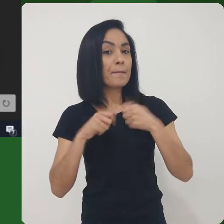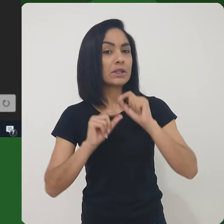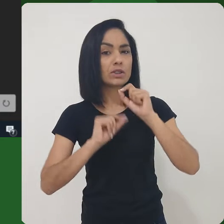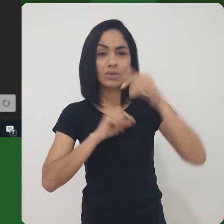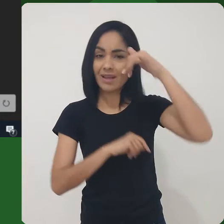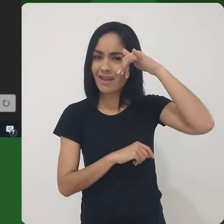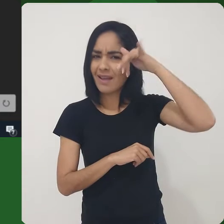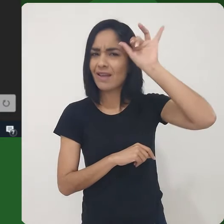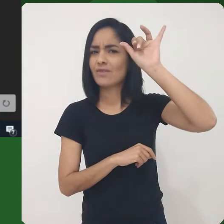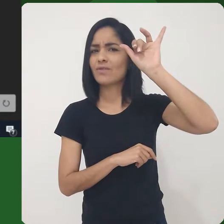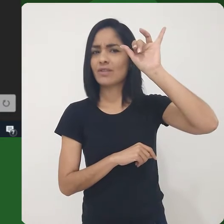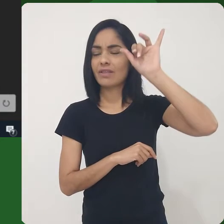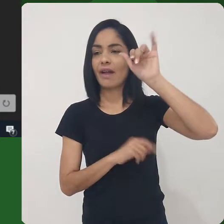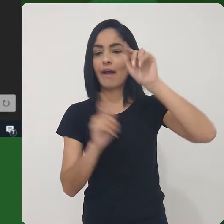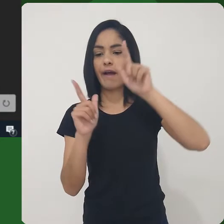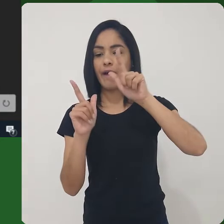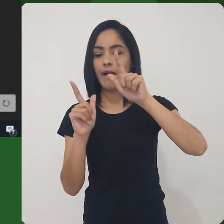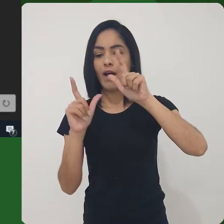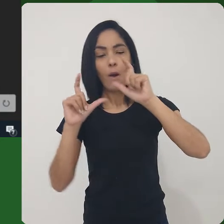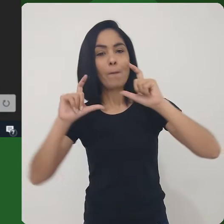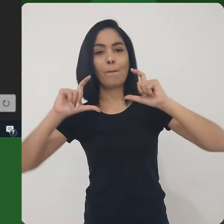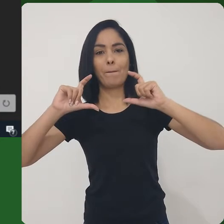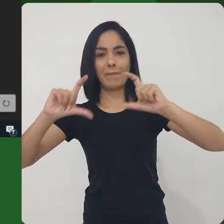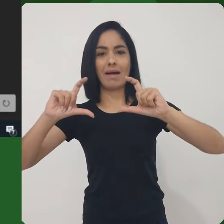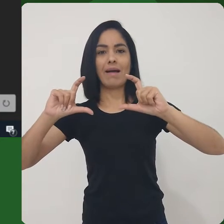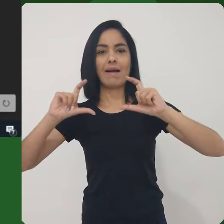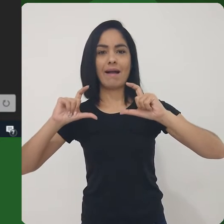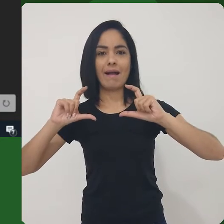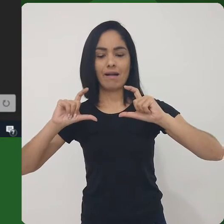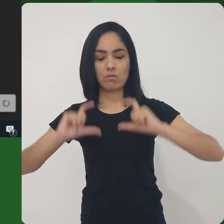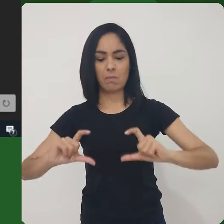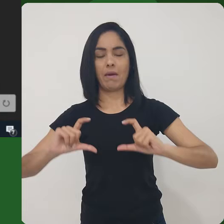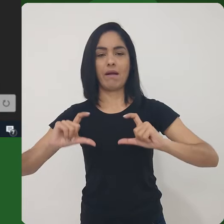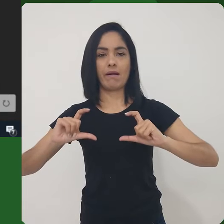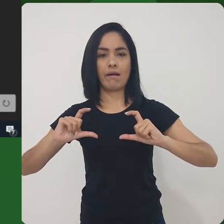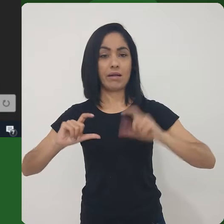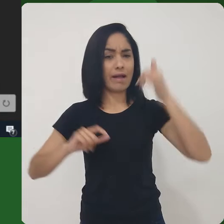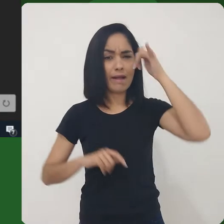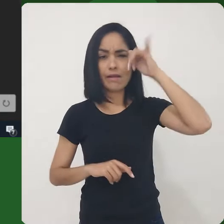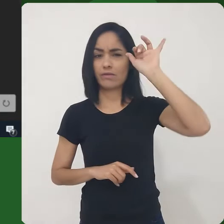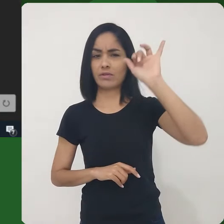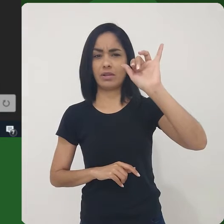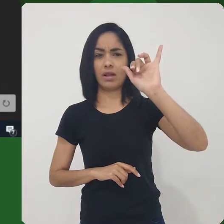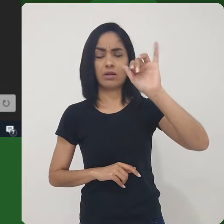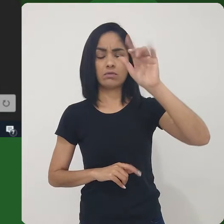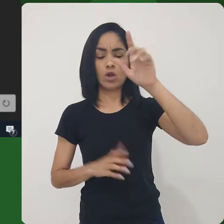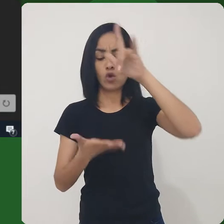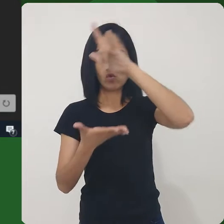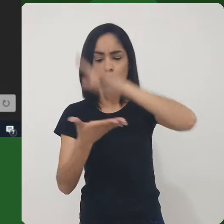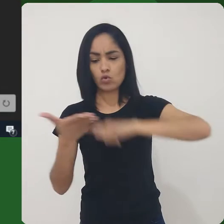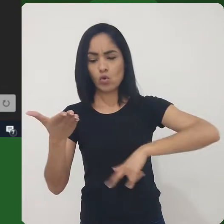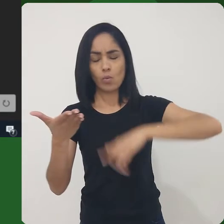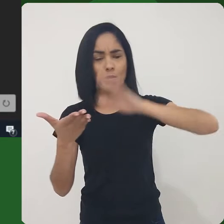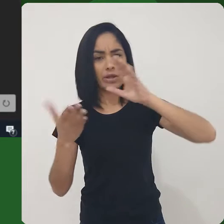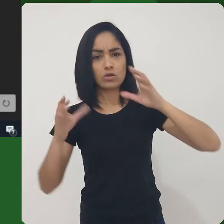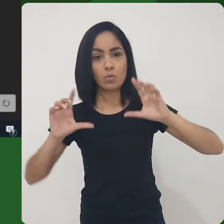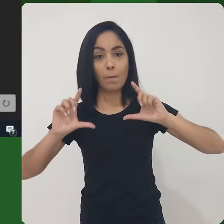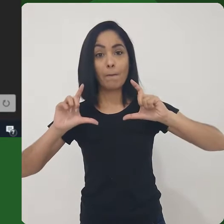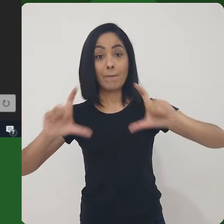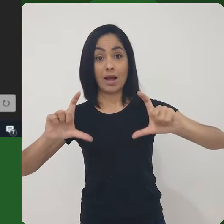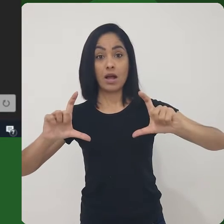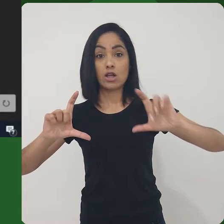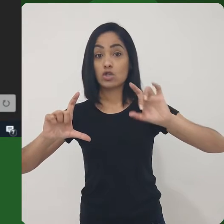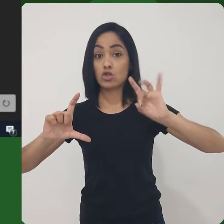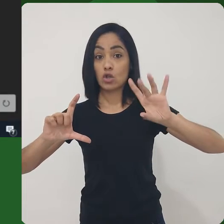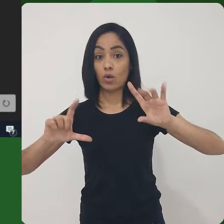deve-se evitar, né, abrir parágrafo, dar espaçamentos, qualquer tipo, deve ser um único